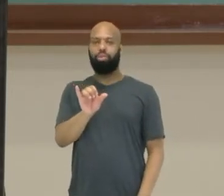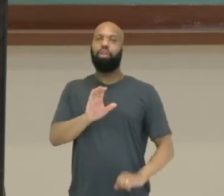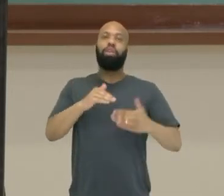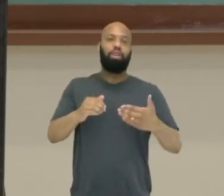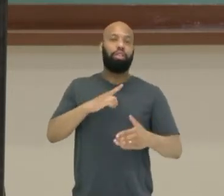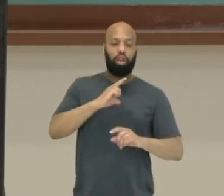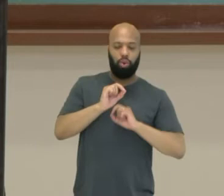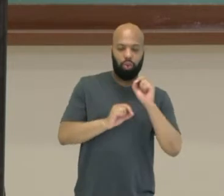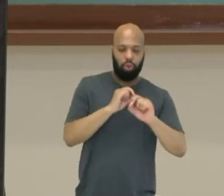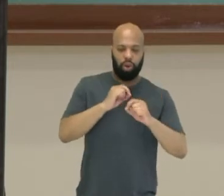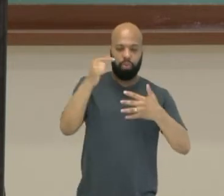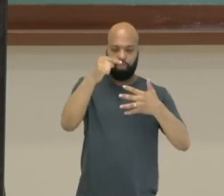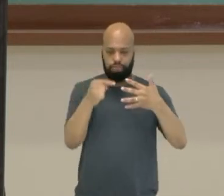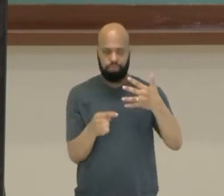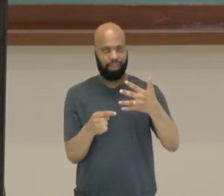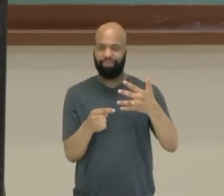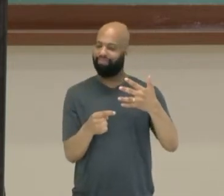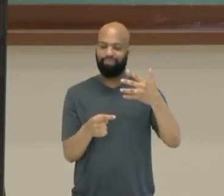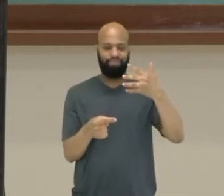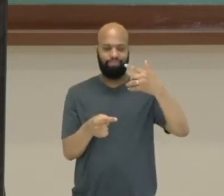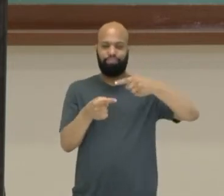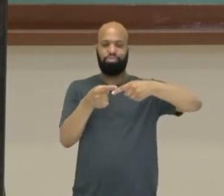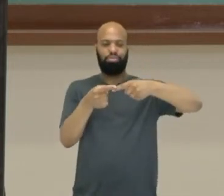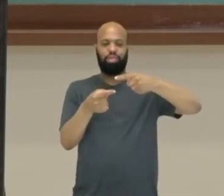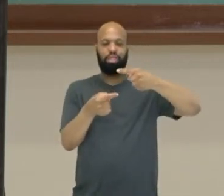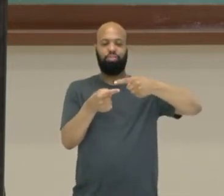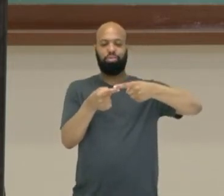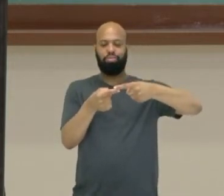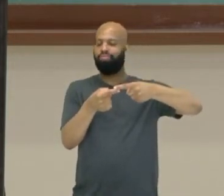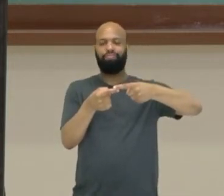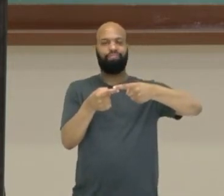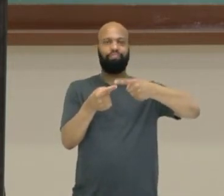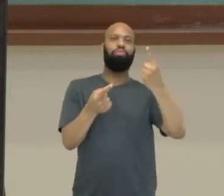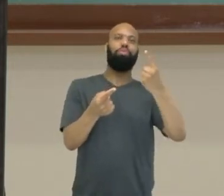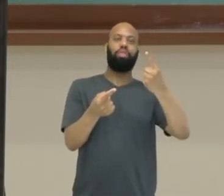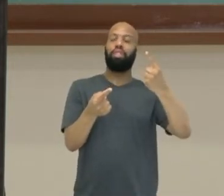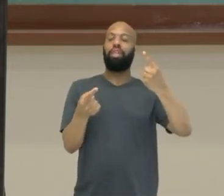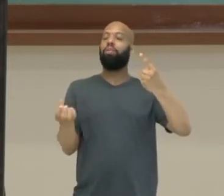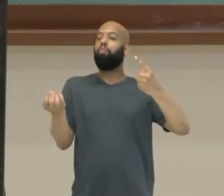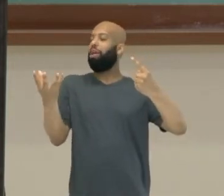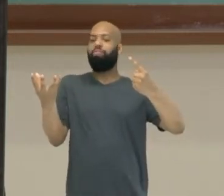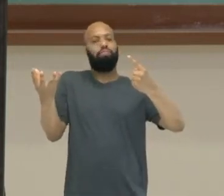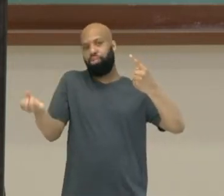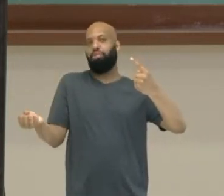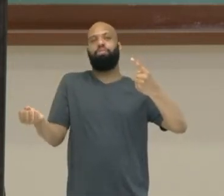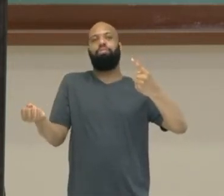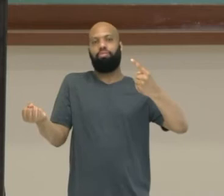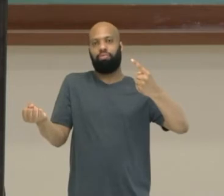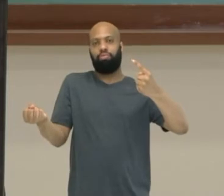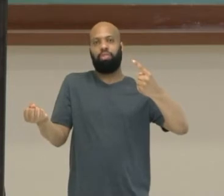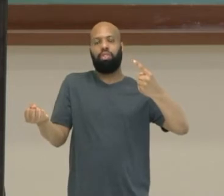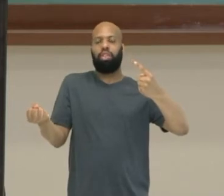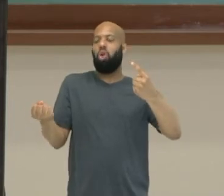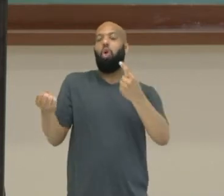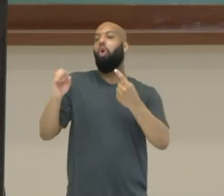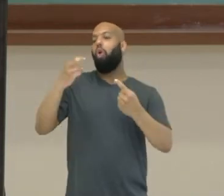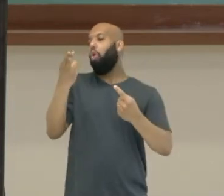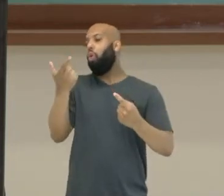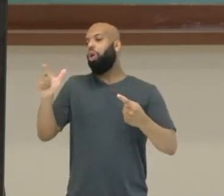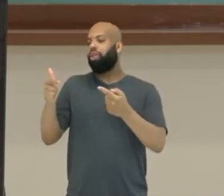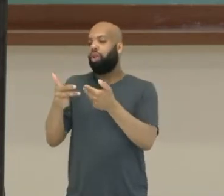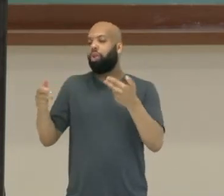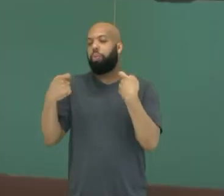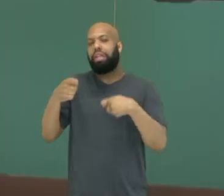componentes desse circuito não estão conectados. No caso, a lâmpada não vai acender ou o equipamento não vai